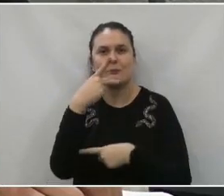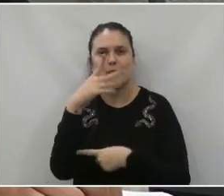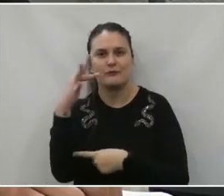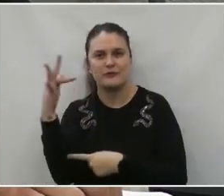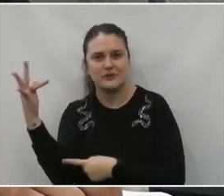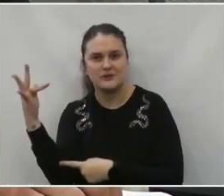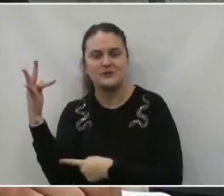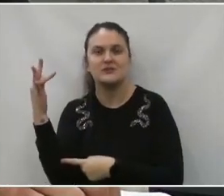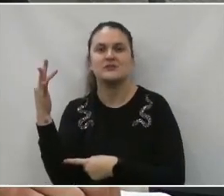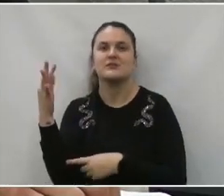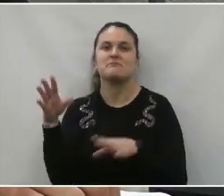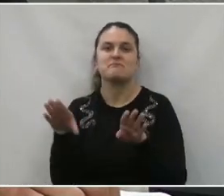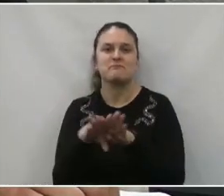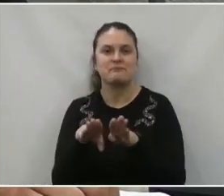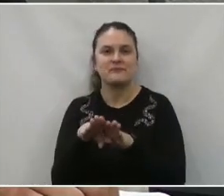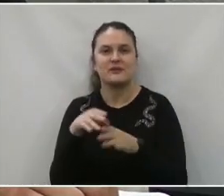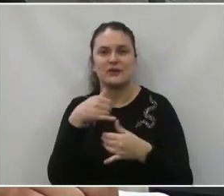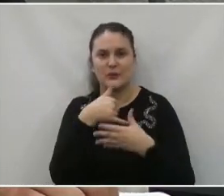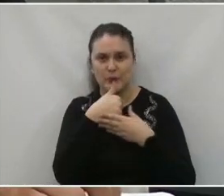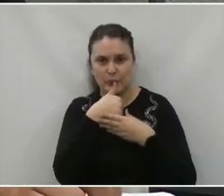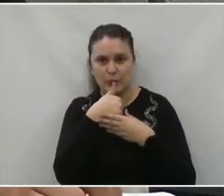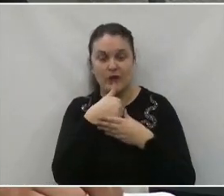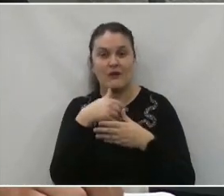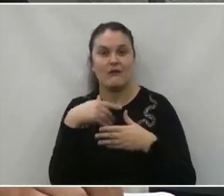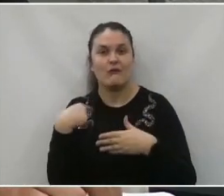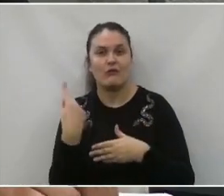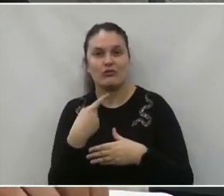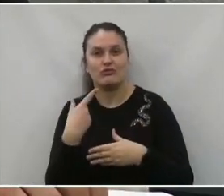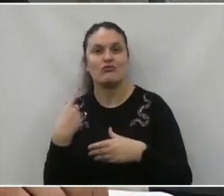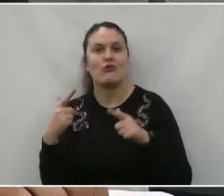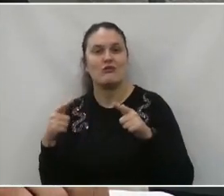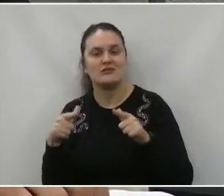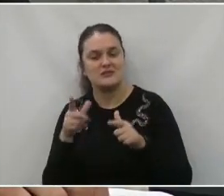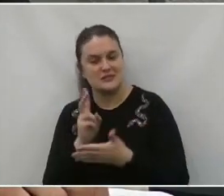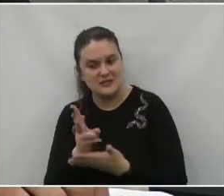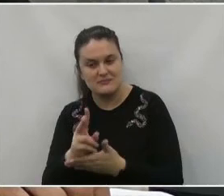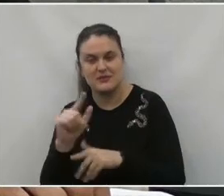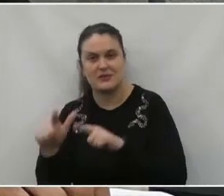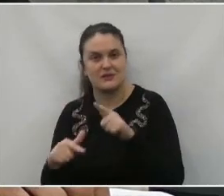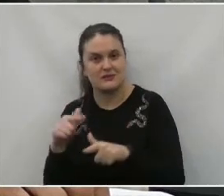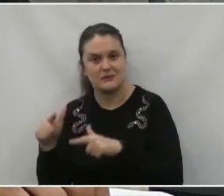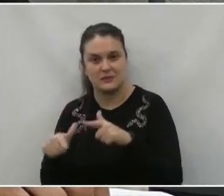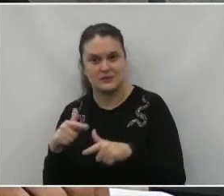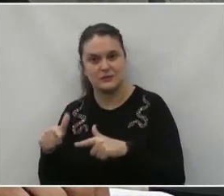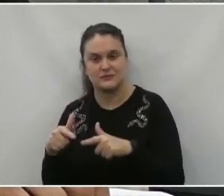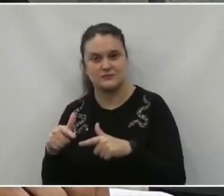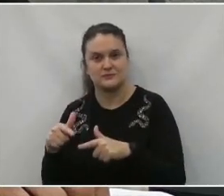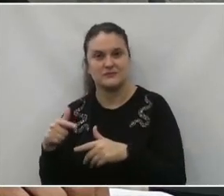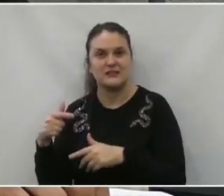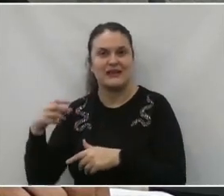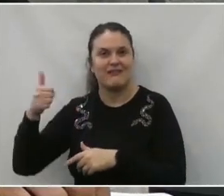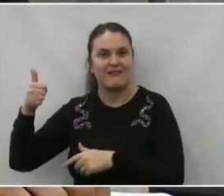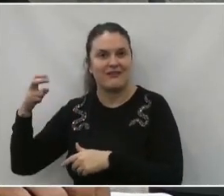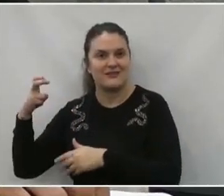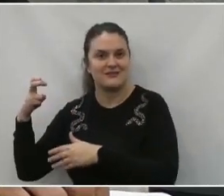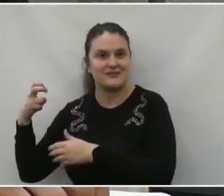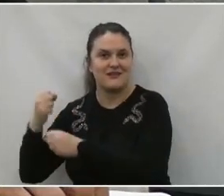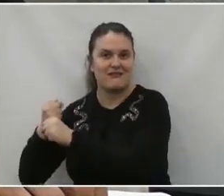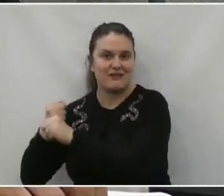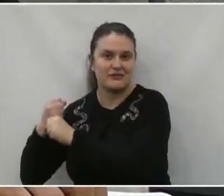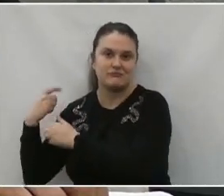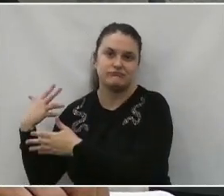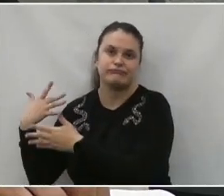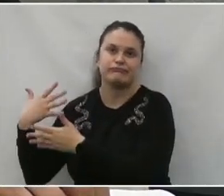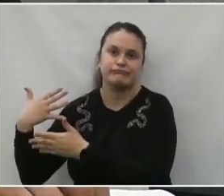Freitas e também São Mateus do Sul, onde nós atuamos durante esses 15 anos que nós